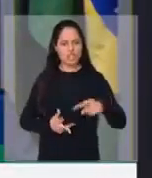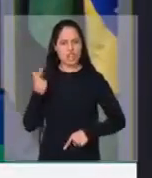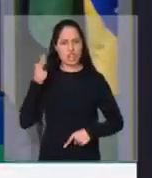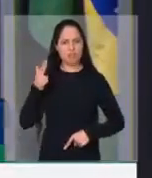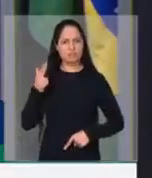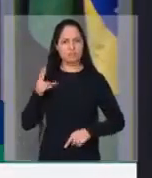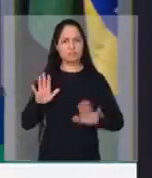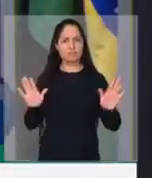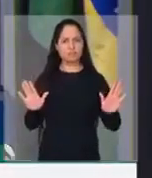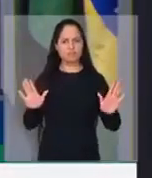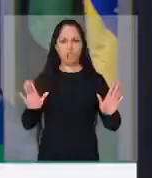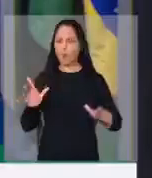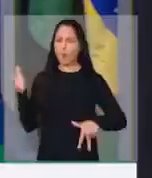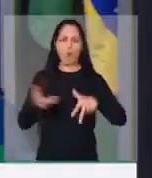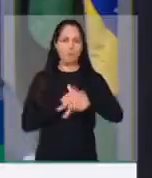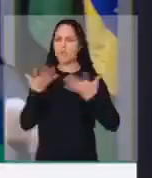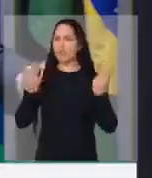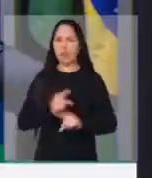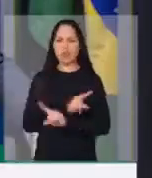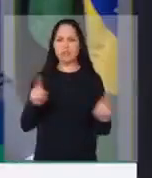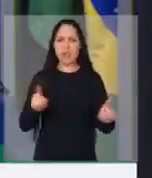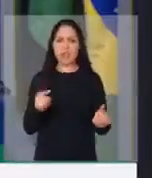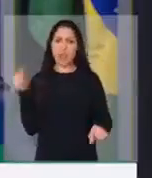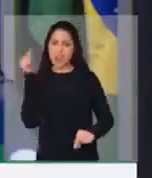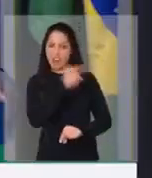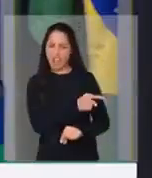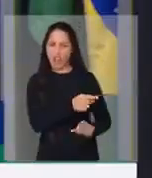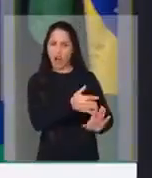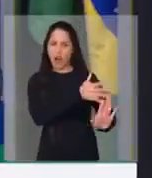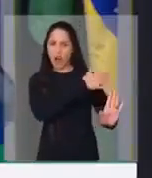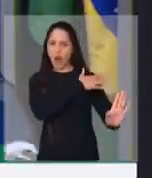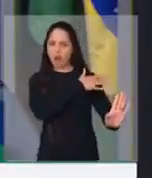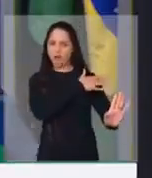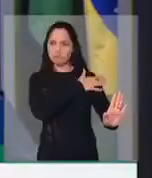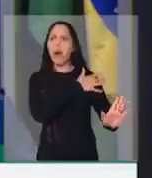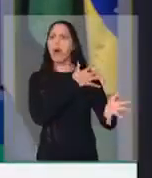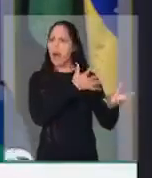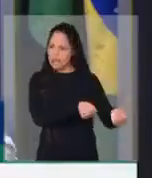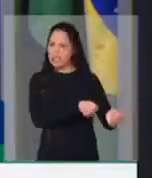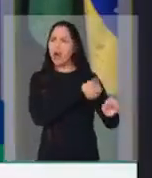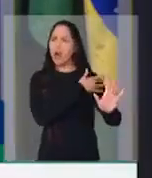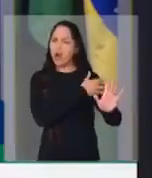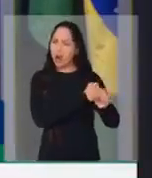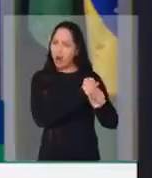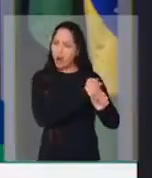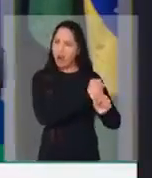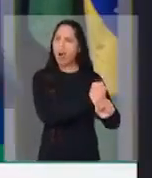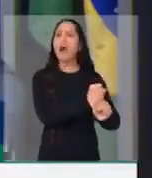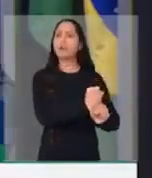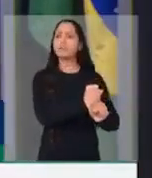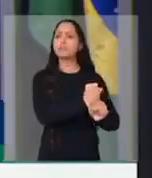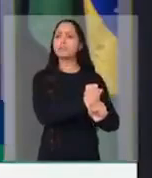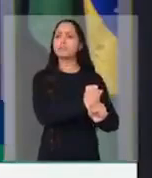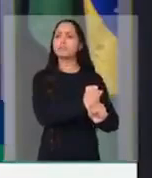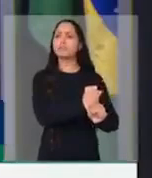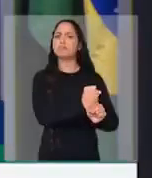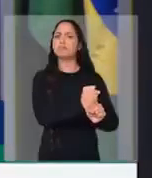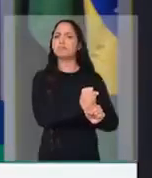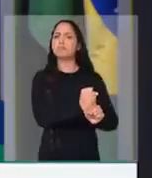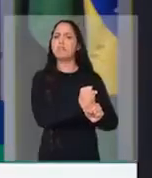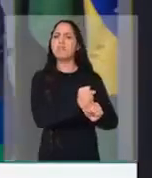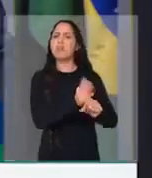compactua com a corrupção como os governos anteriores governo PT fizeram durante anos e ainda passava e a